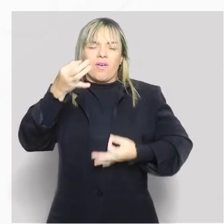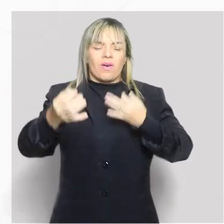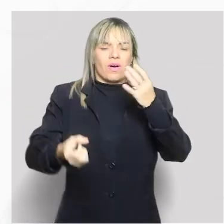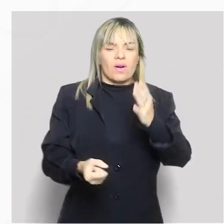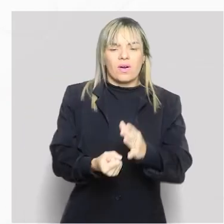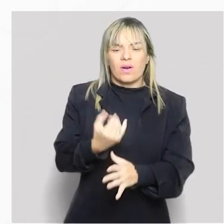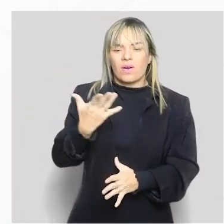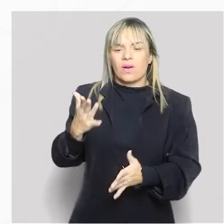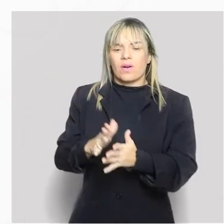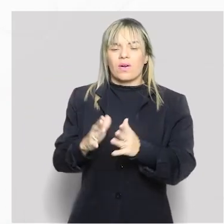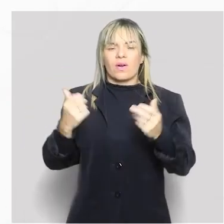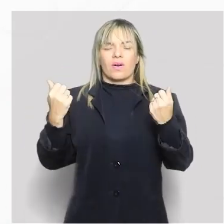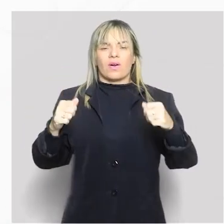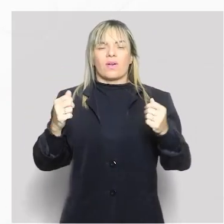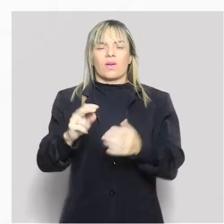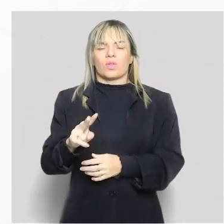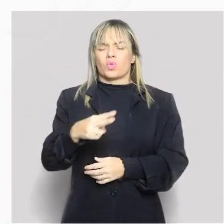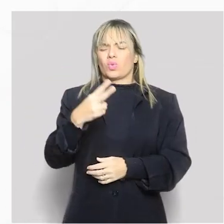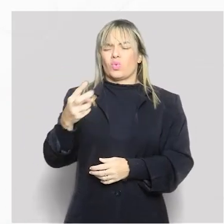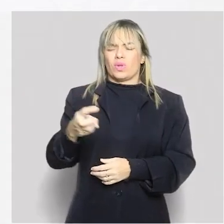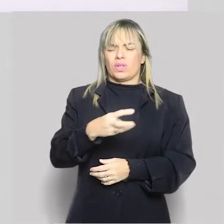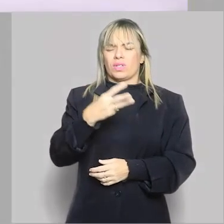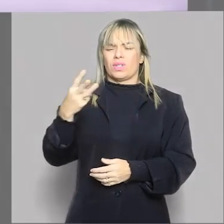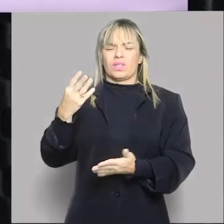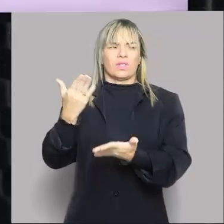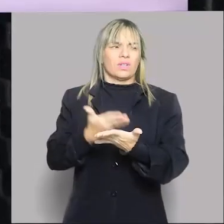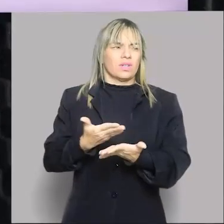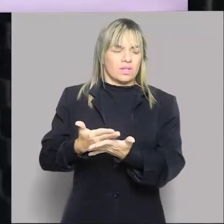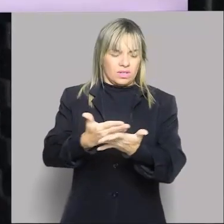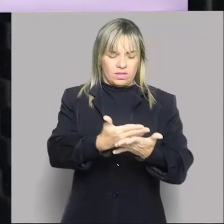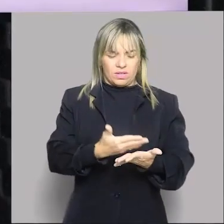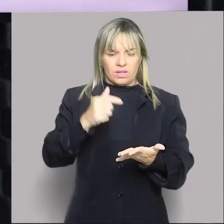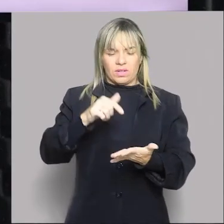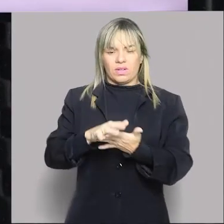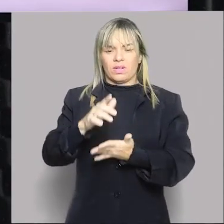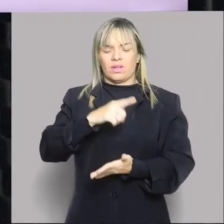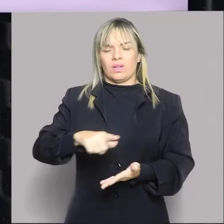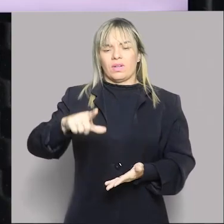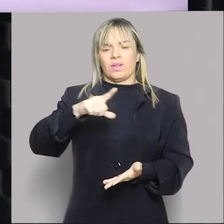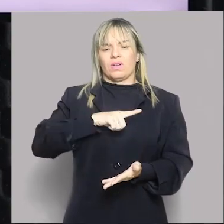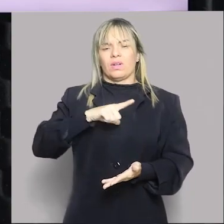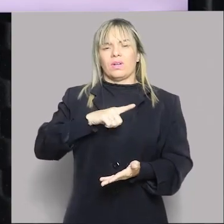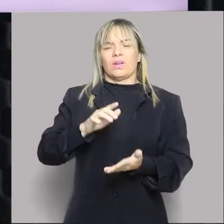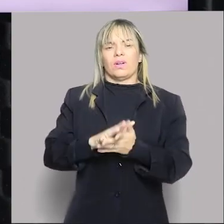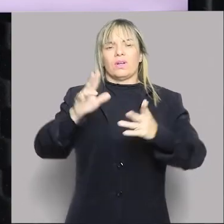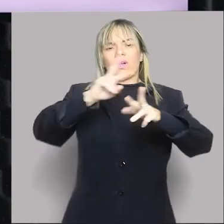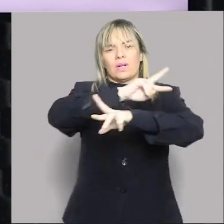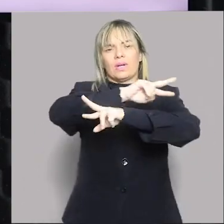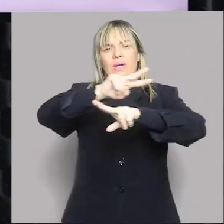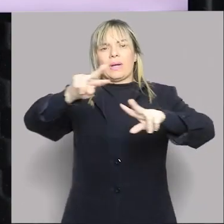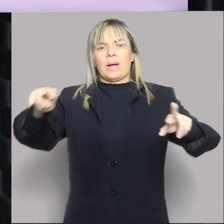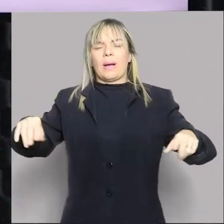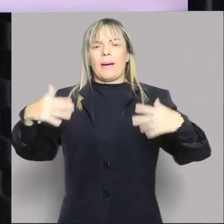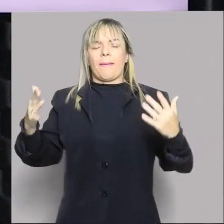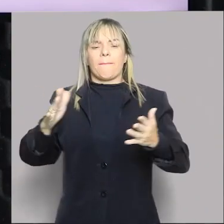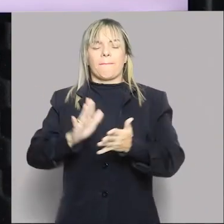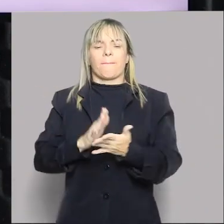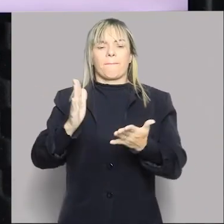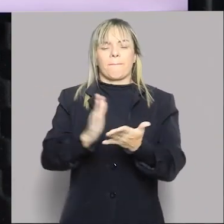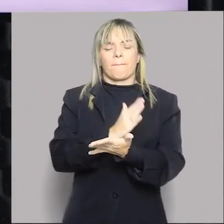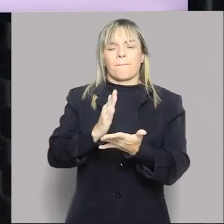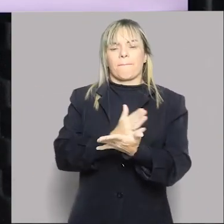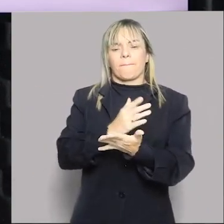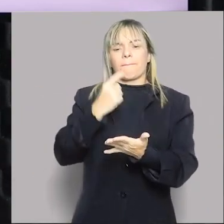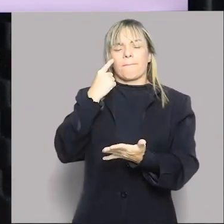na literatura que a gente precisaria de 2, 3 aulas para falar isso, tanto é que tem, né, uma série de obras a